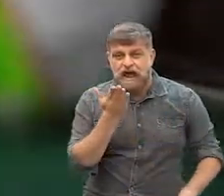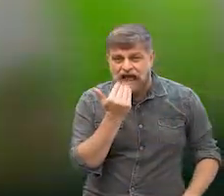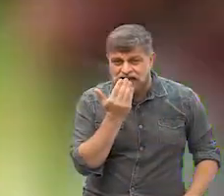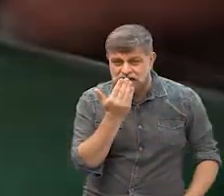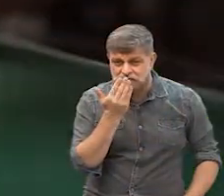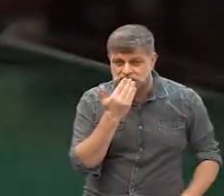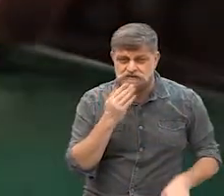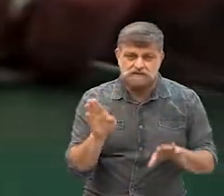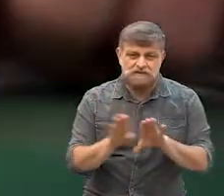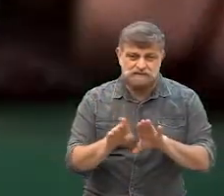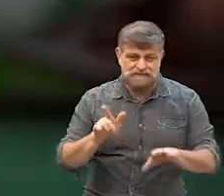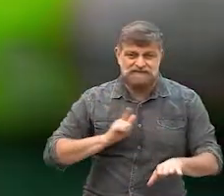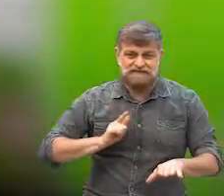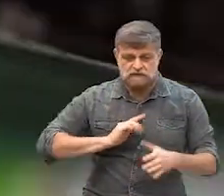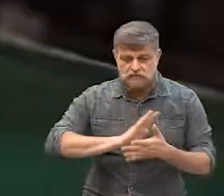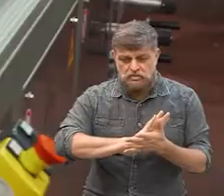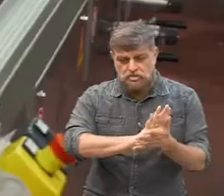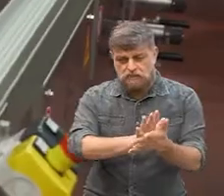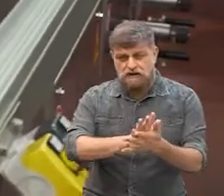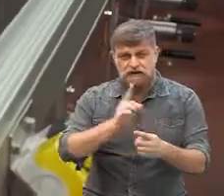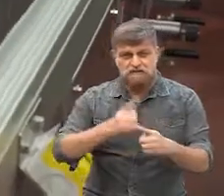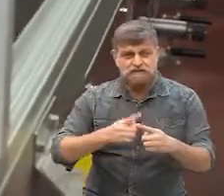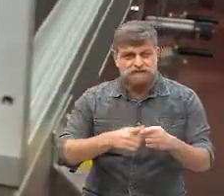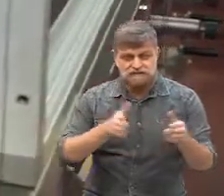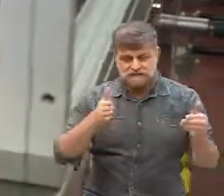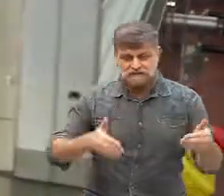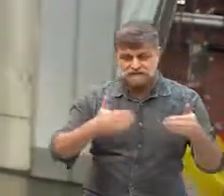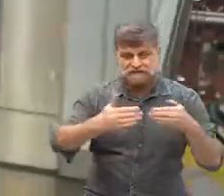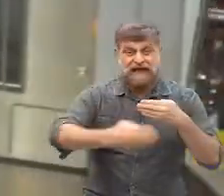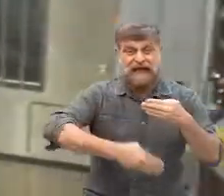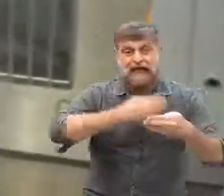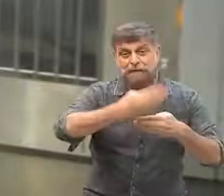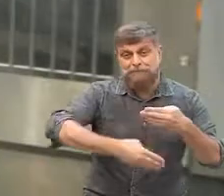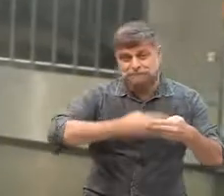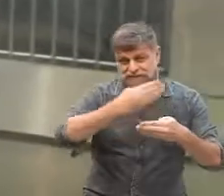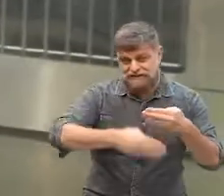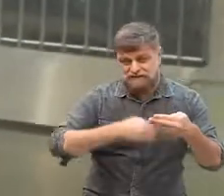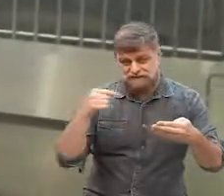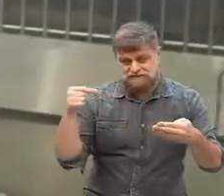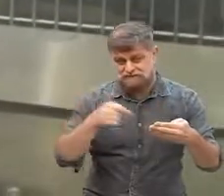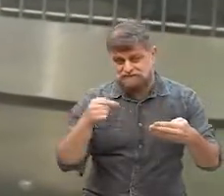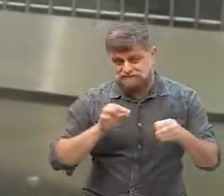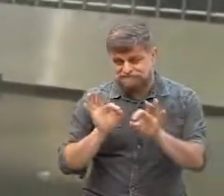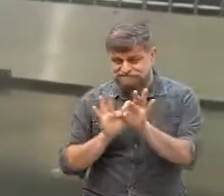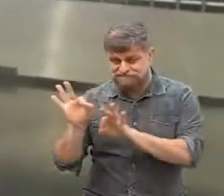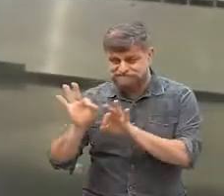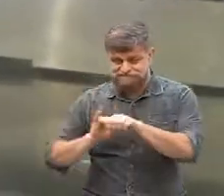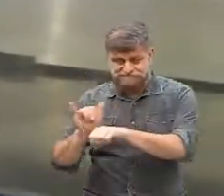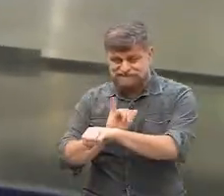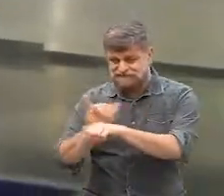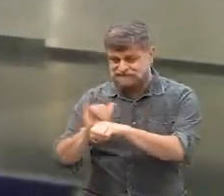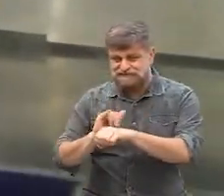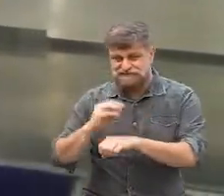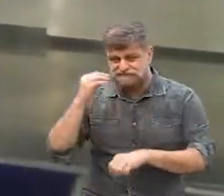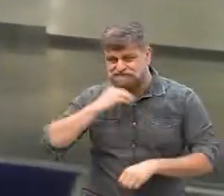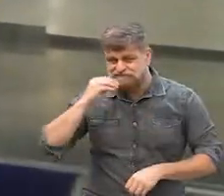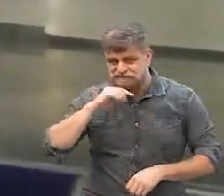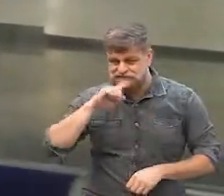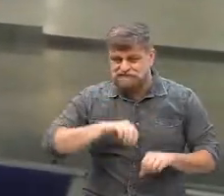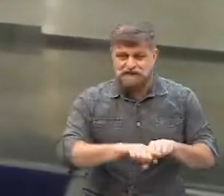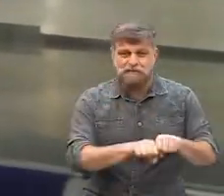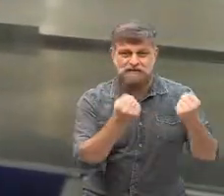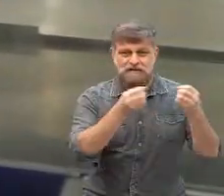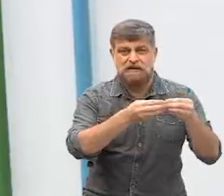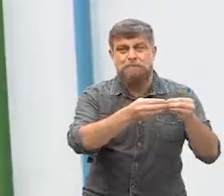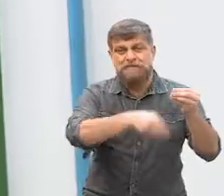não são danificados por conta da embalagem. Quando ela é mal pensada, pode causar muitos